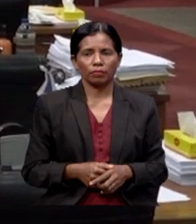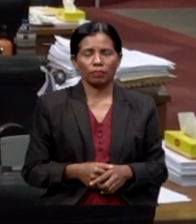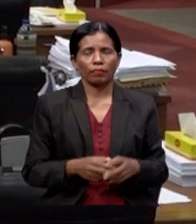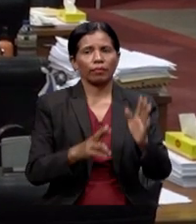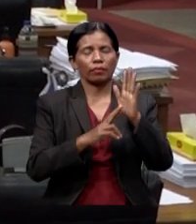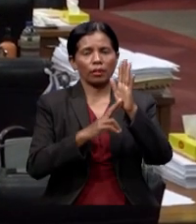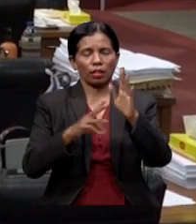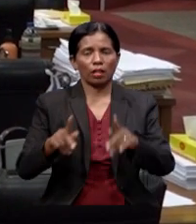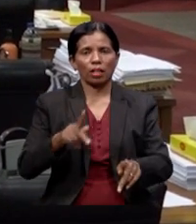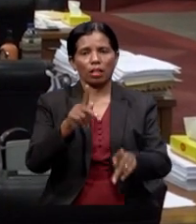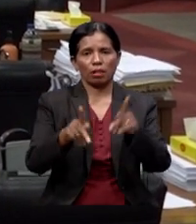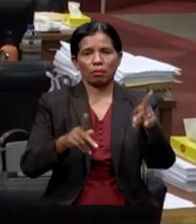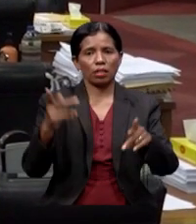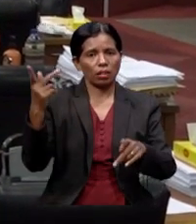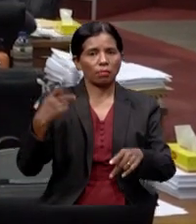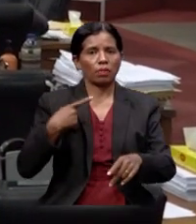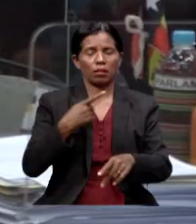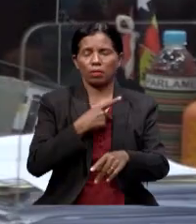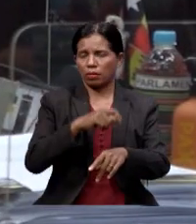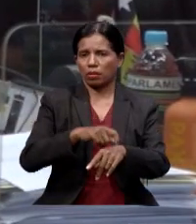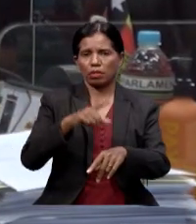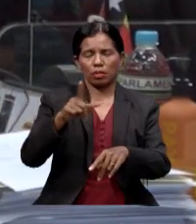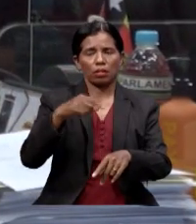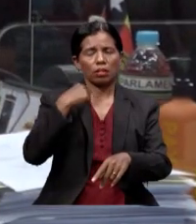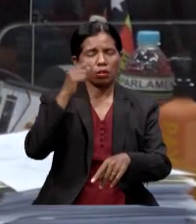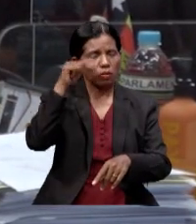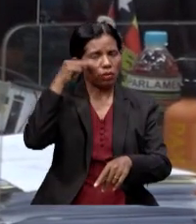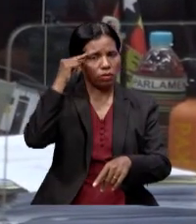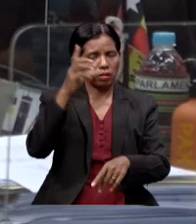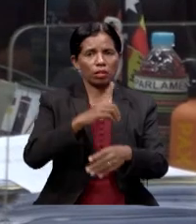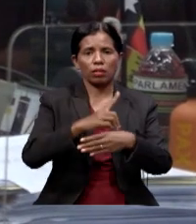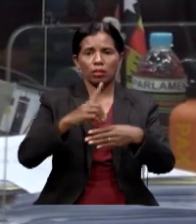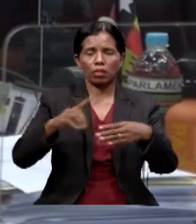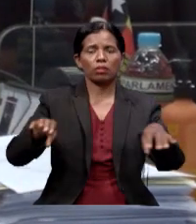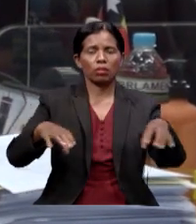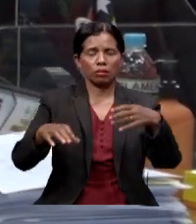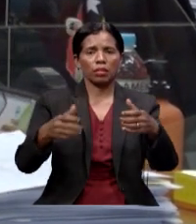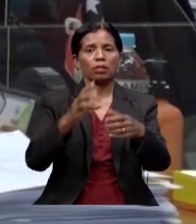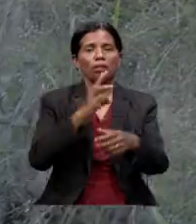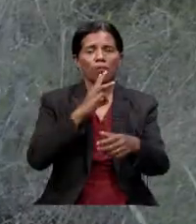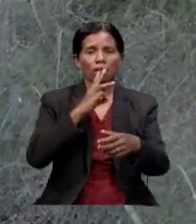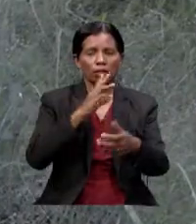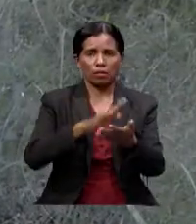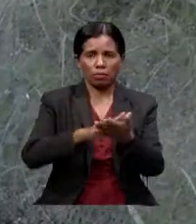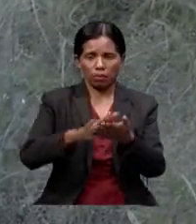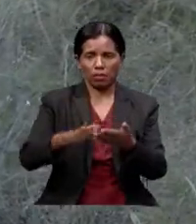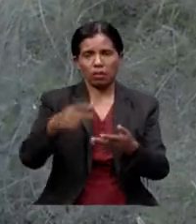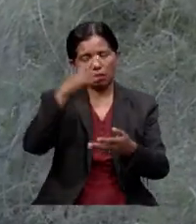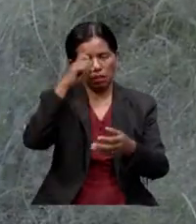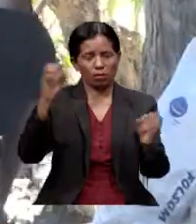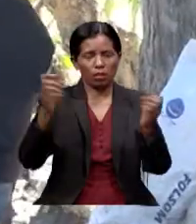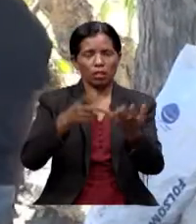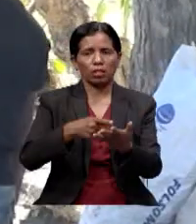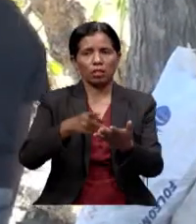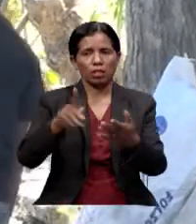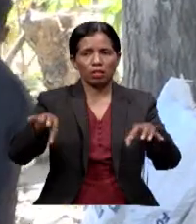Representante povo e a Parlamento Nacional lamenta teve seu governo de liu direção serviço água no saneamento tamba lacelo salário ba